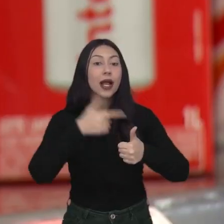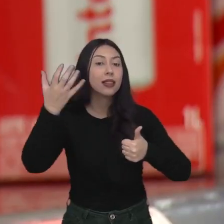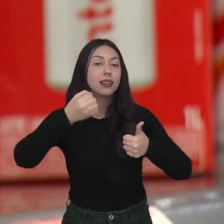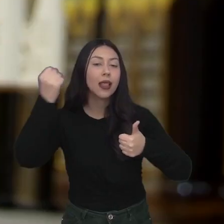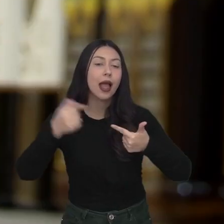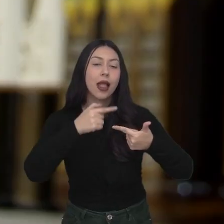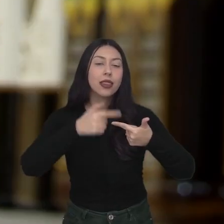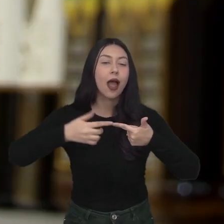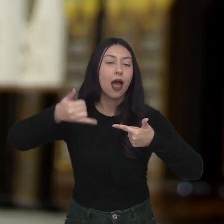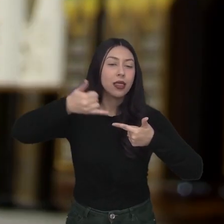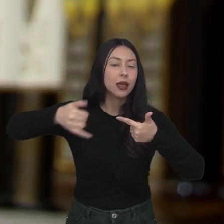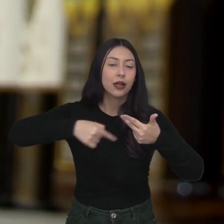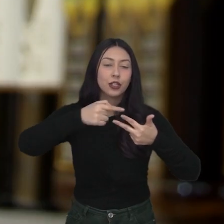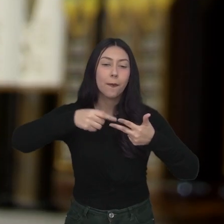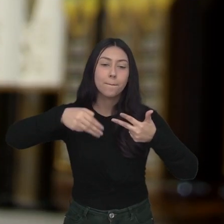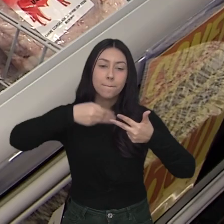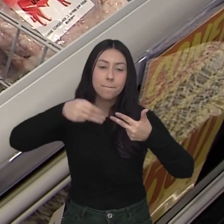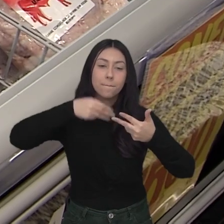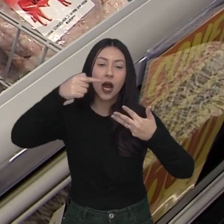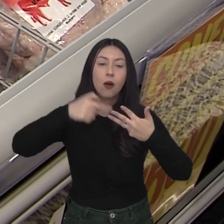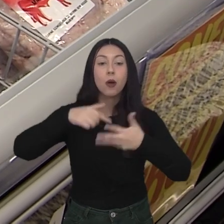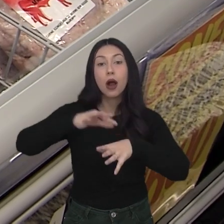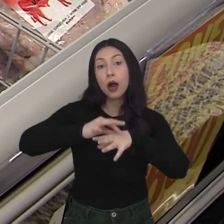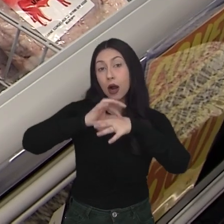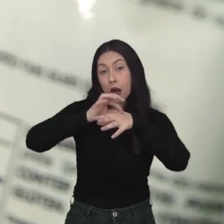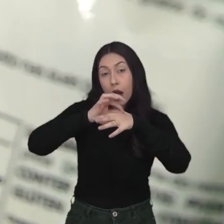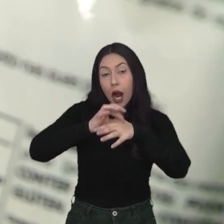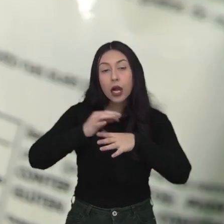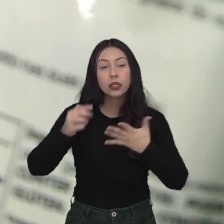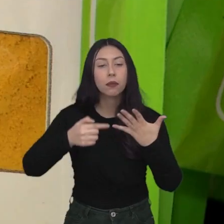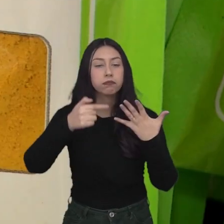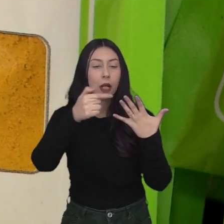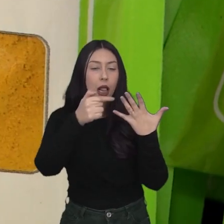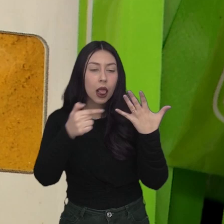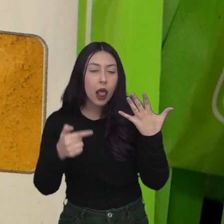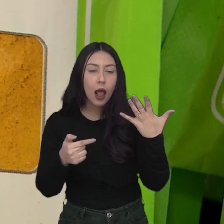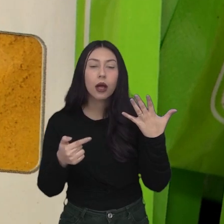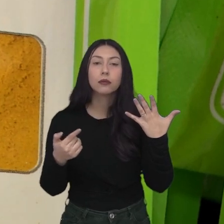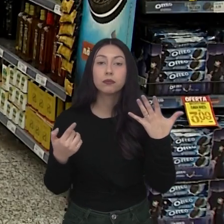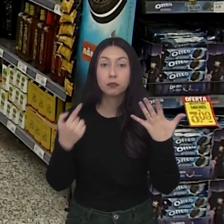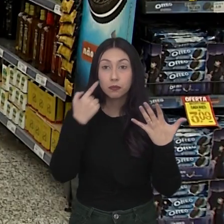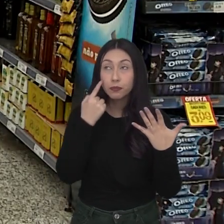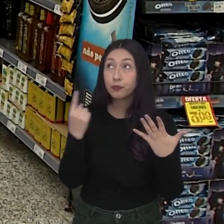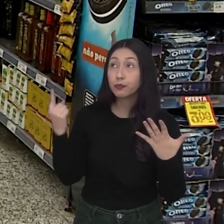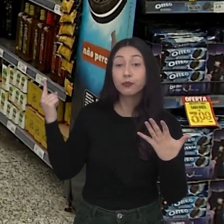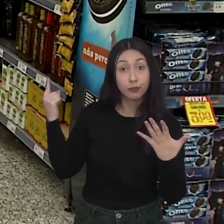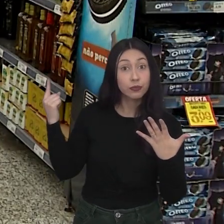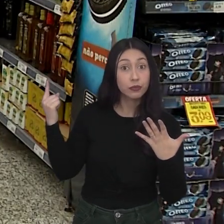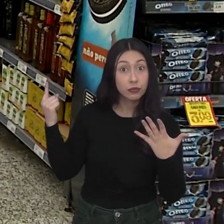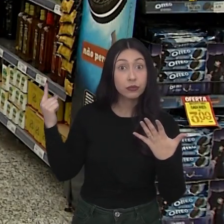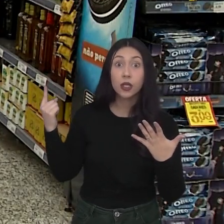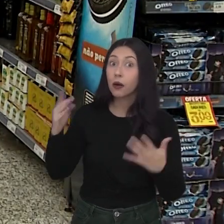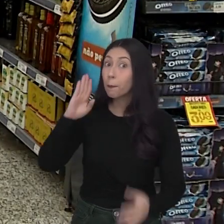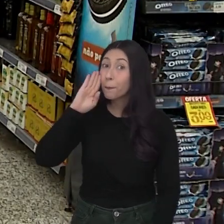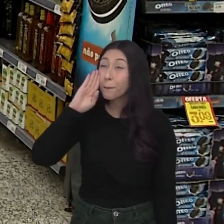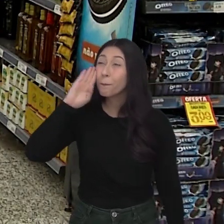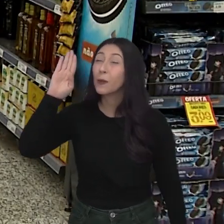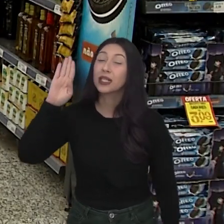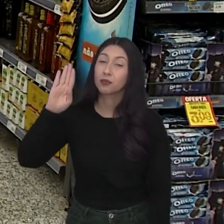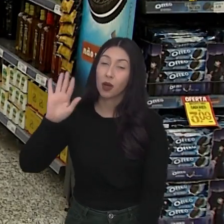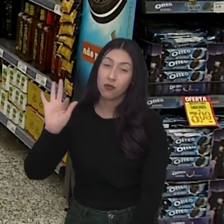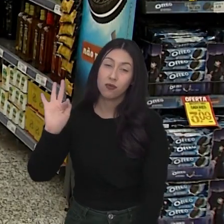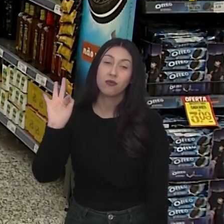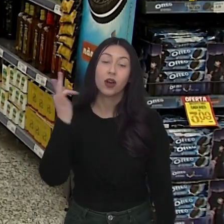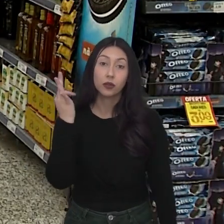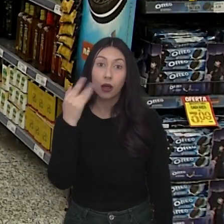adulterações. Leite, azeite de oliva, mel, carne bovina, pimenta e cúrcuma em pó, vodka e manteiga clarificada